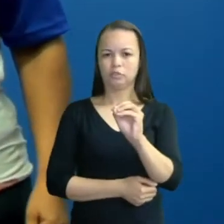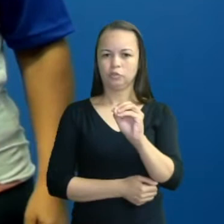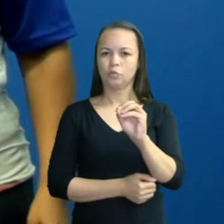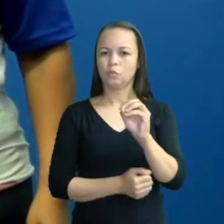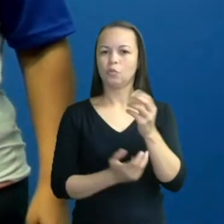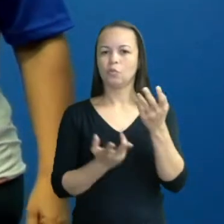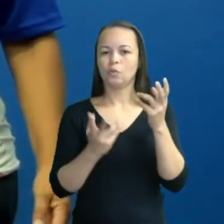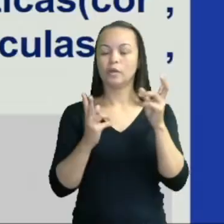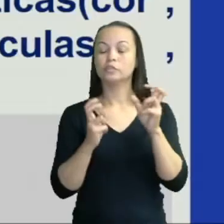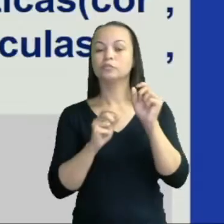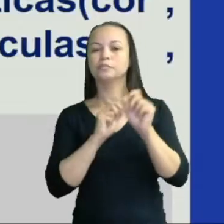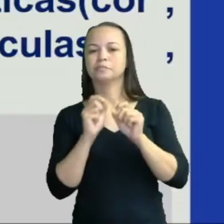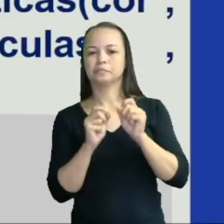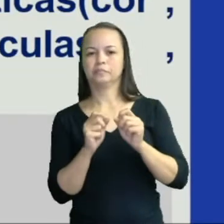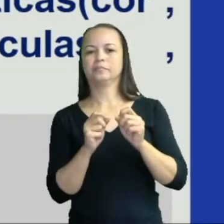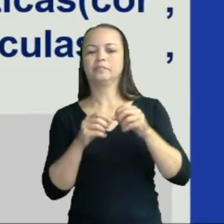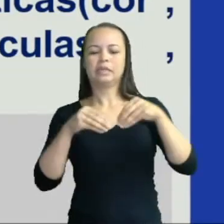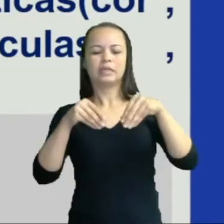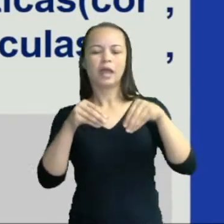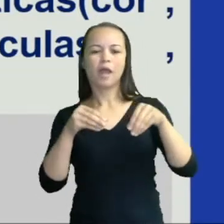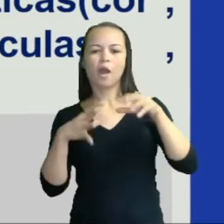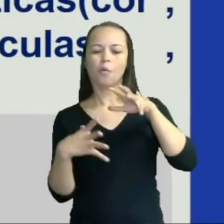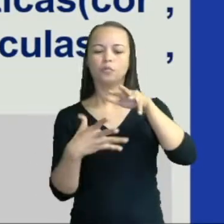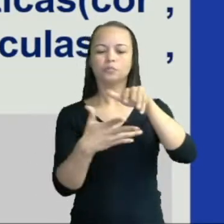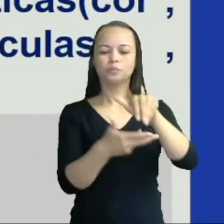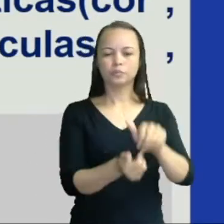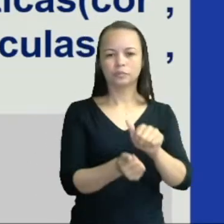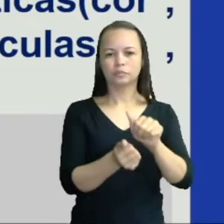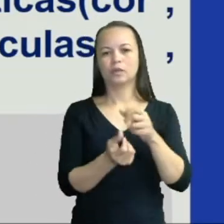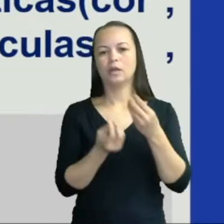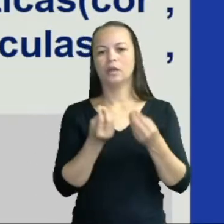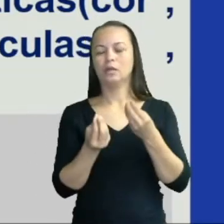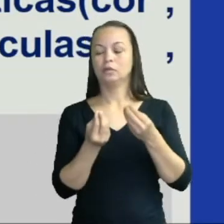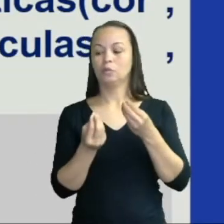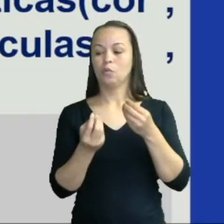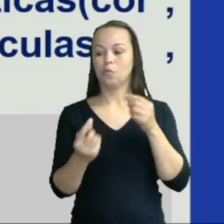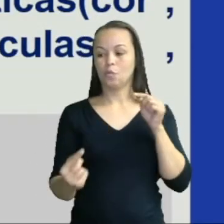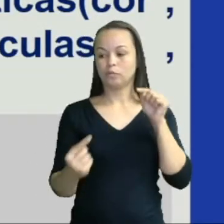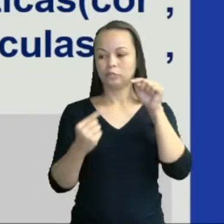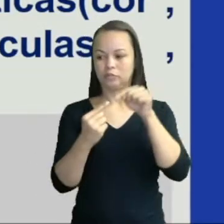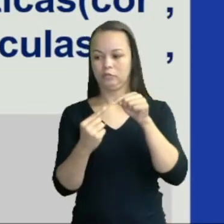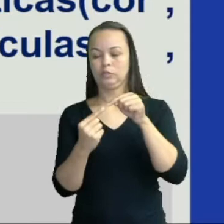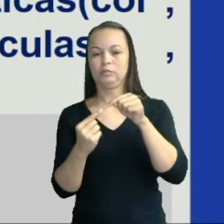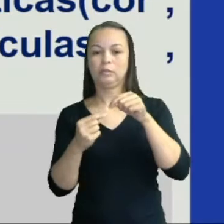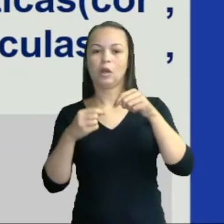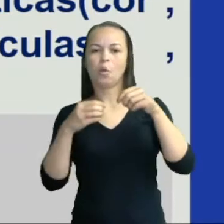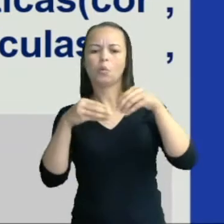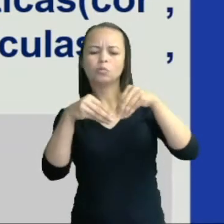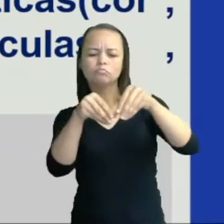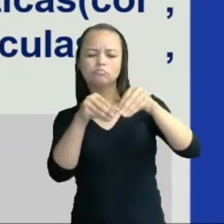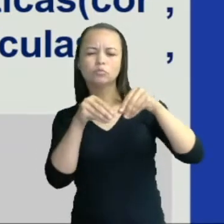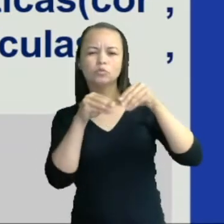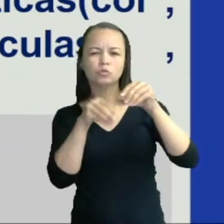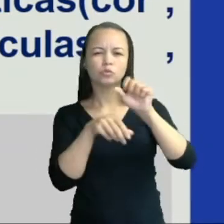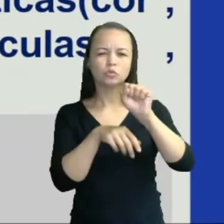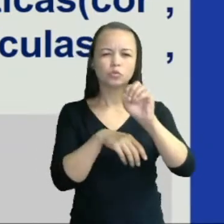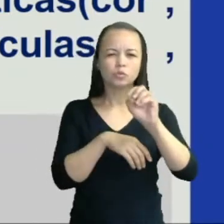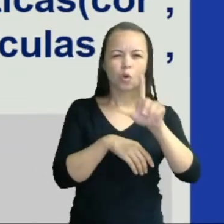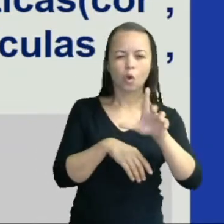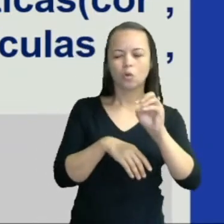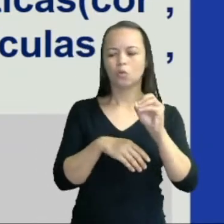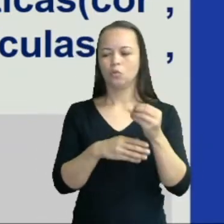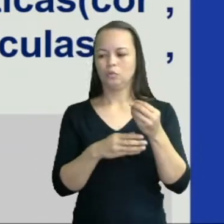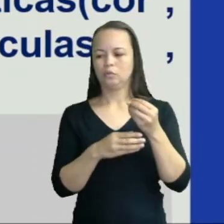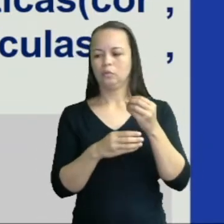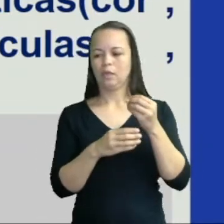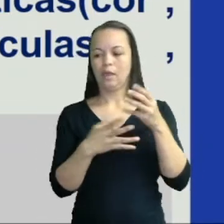Universo. O objetivo de conhecimento é o solo. E a habilidade é compreender o que